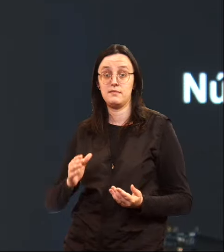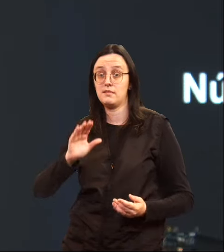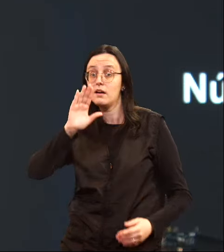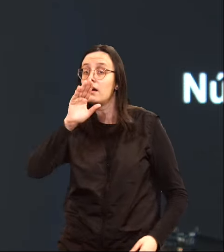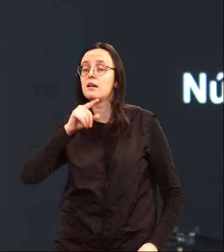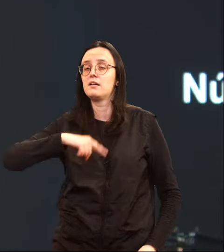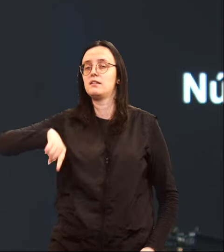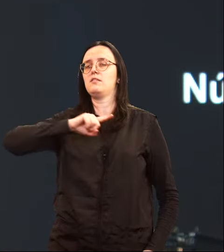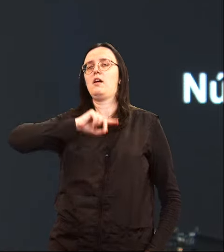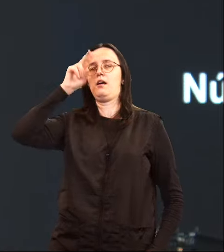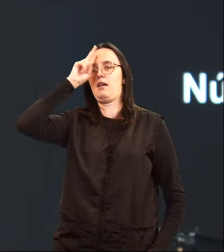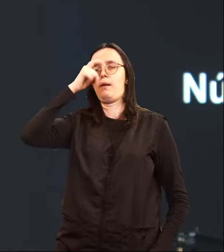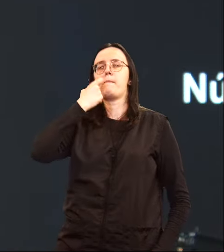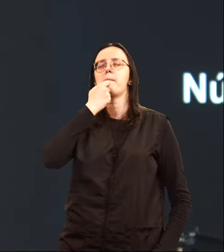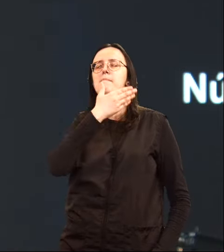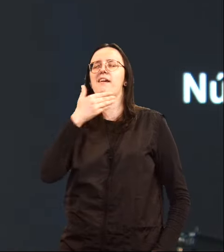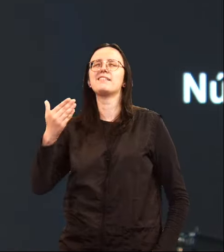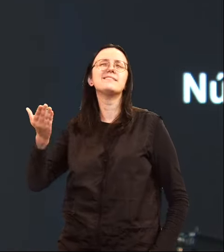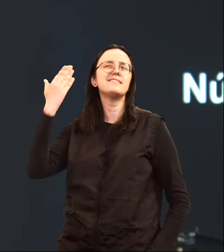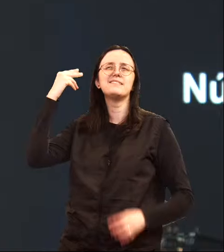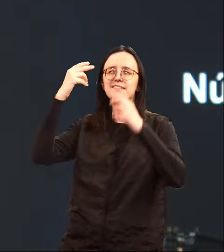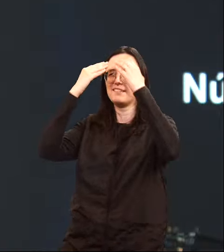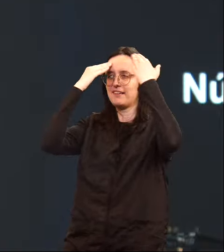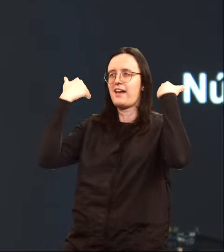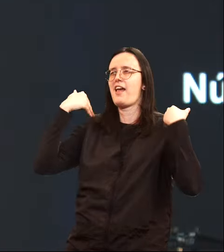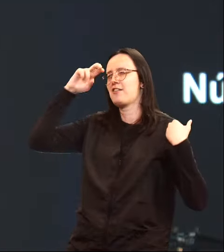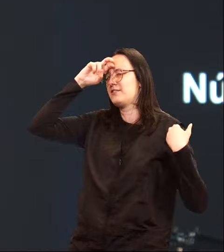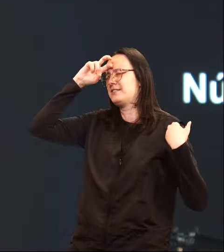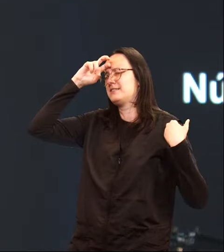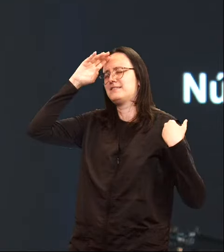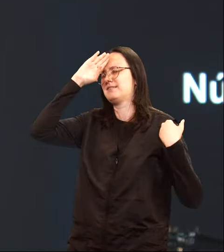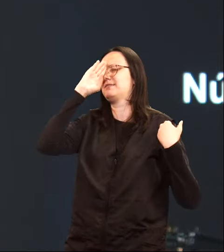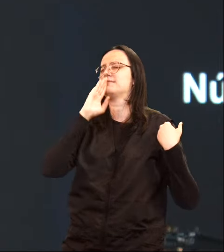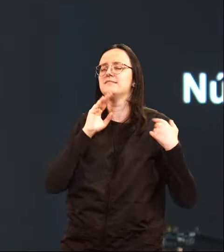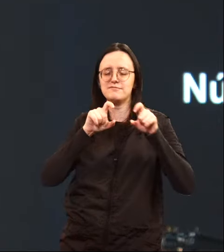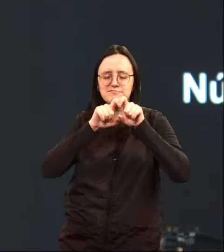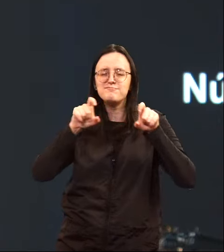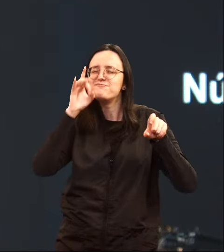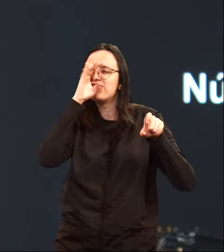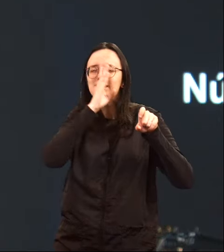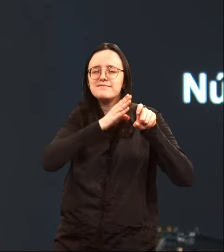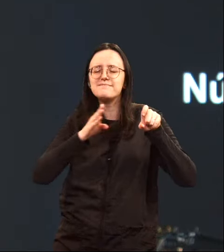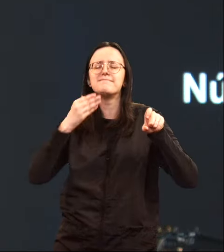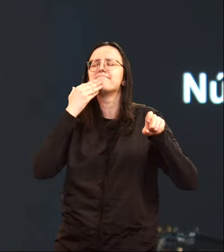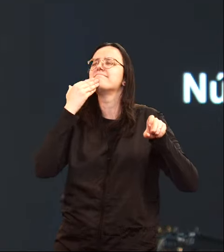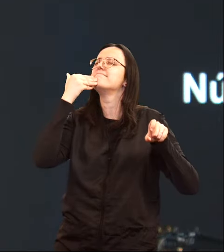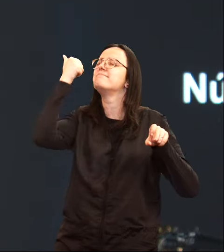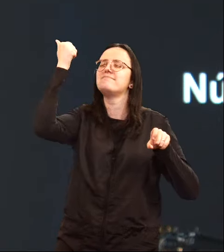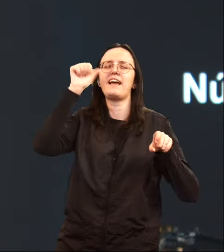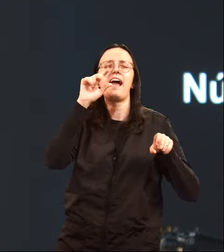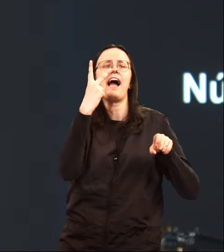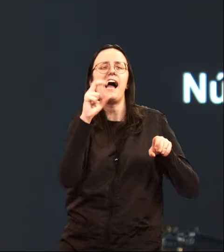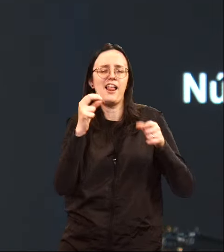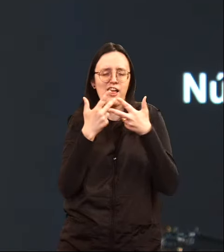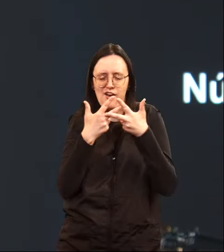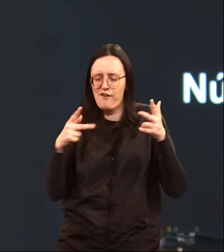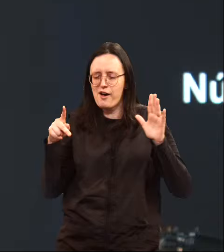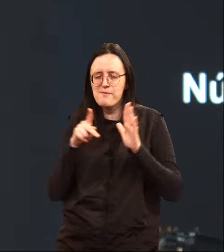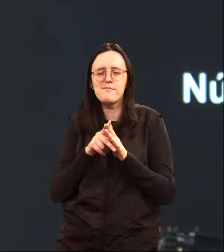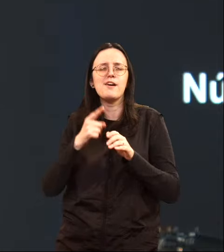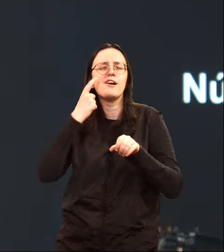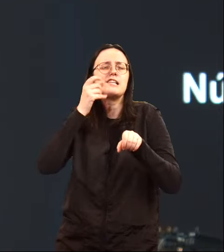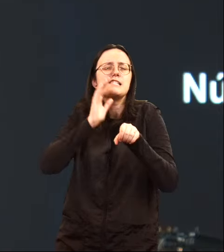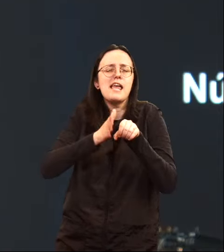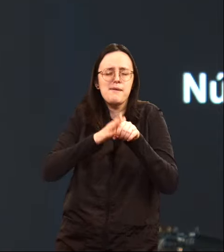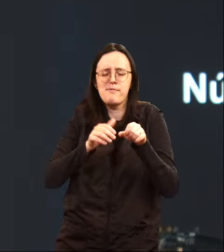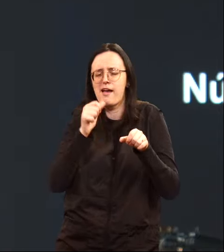Lembramos-nos dos peixes que no Egito comíamos de graça, dos pepinos, dos melões, dos alhos silvestres, das